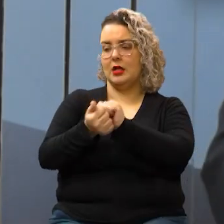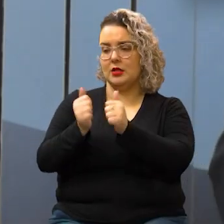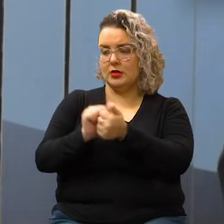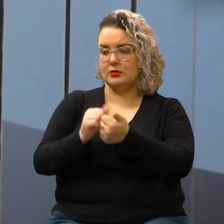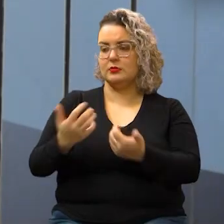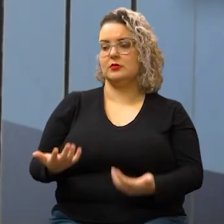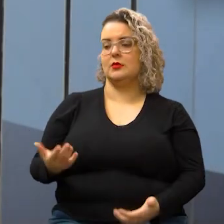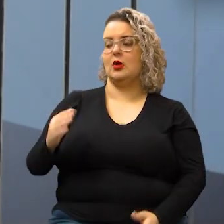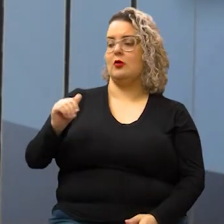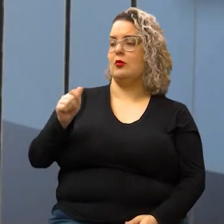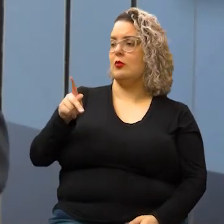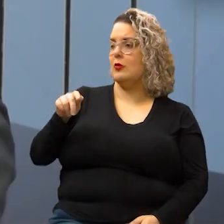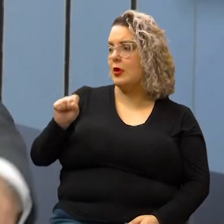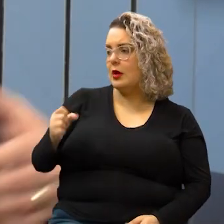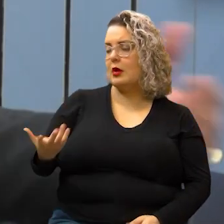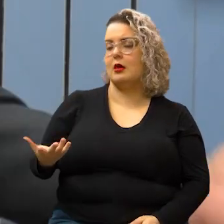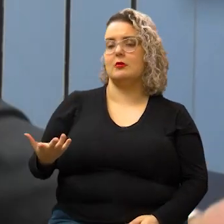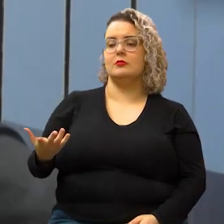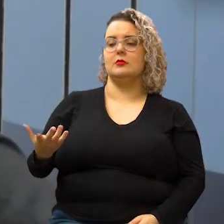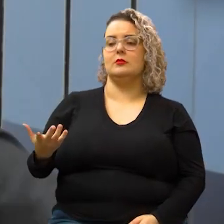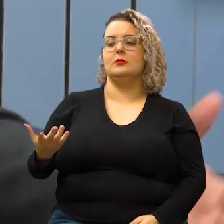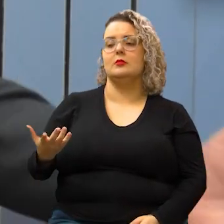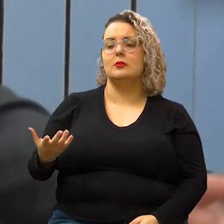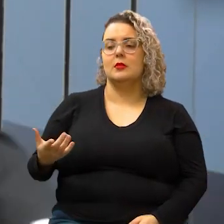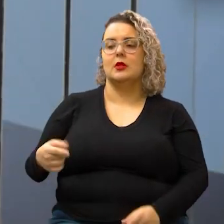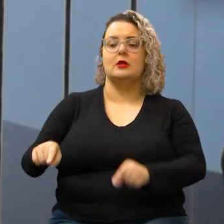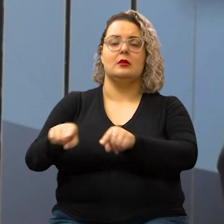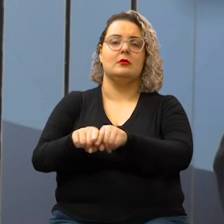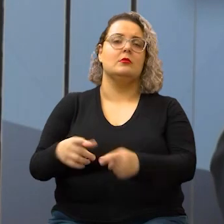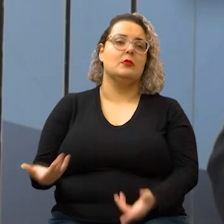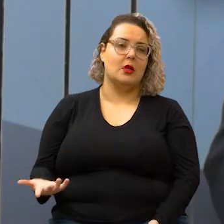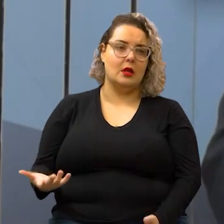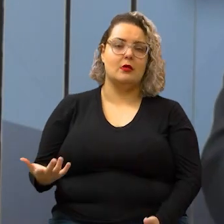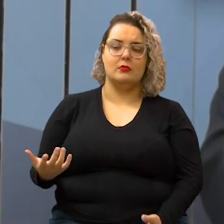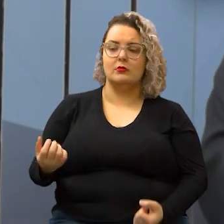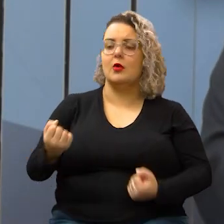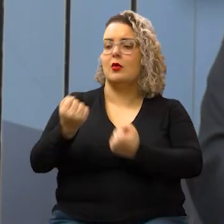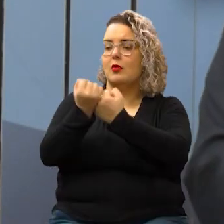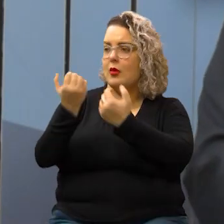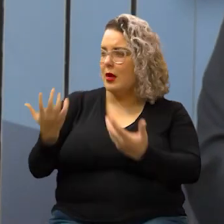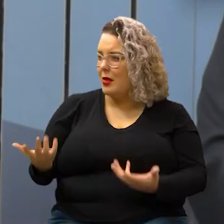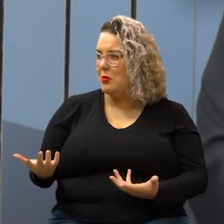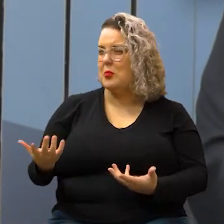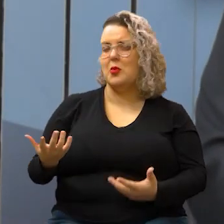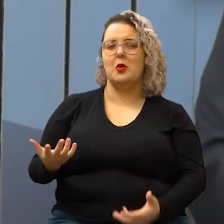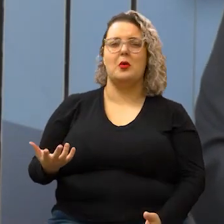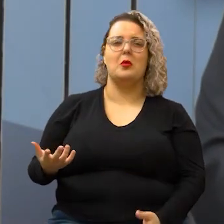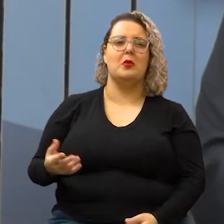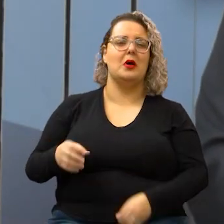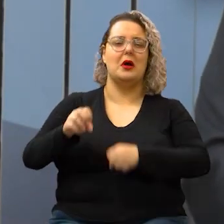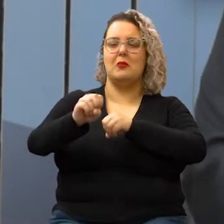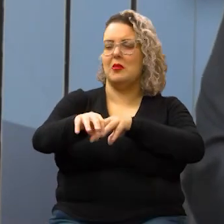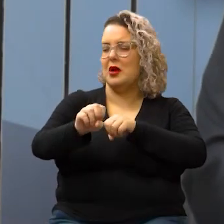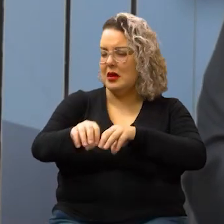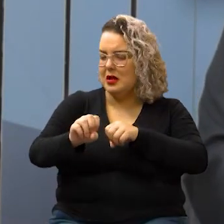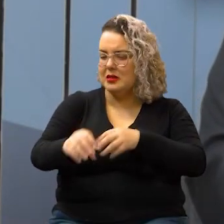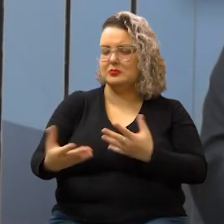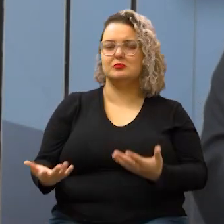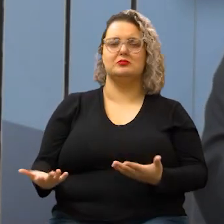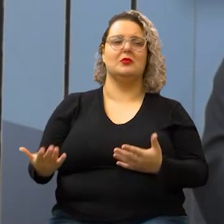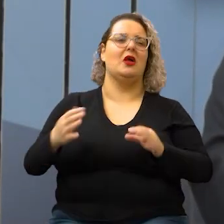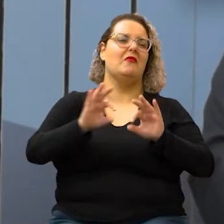os CAPs, Narcóticos Anônimos também é muito importante, a questão educacional, a